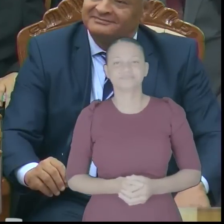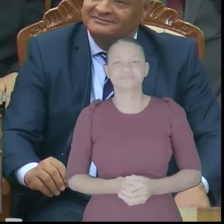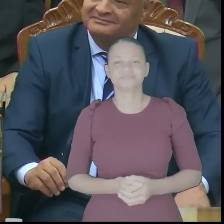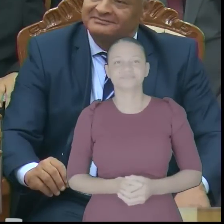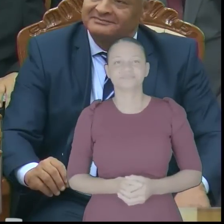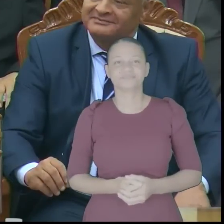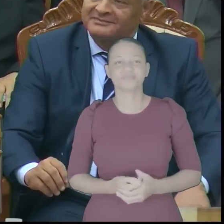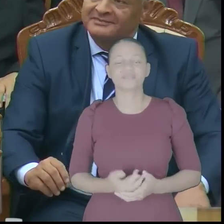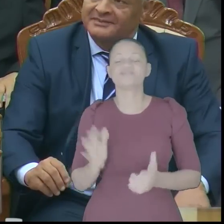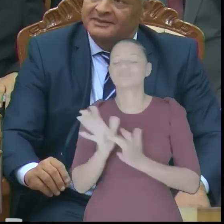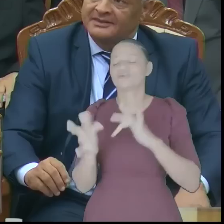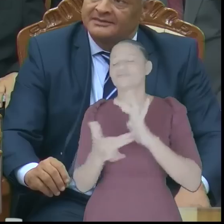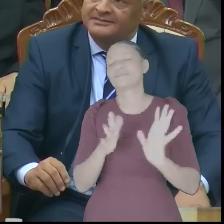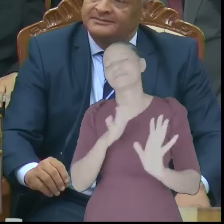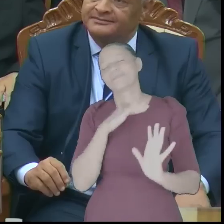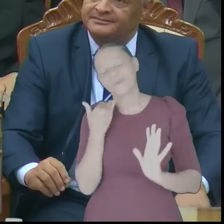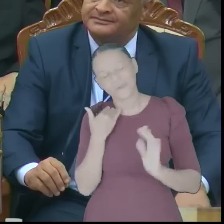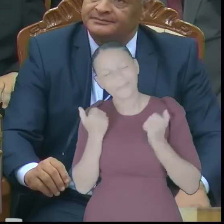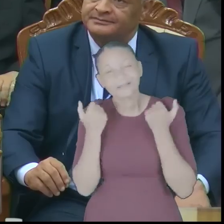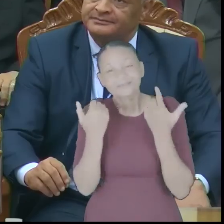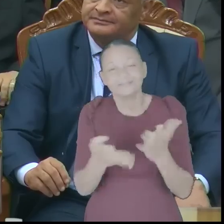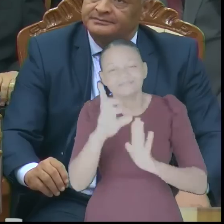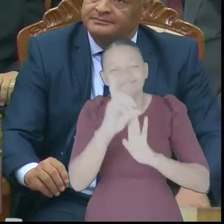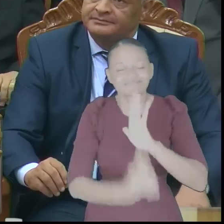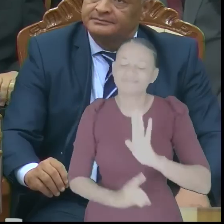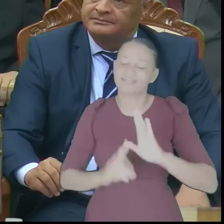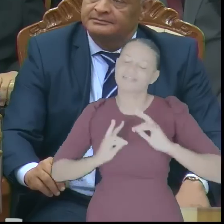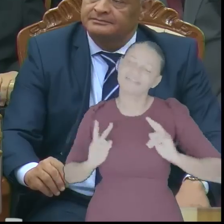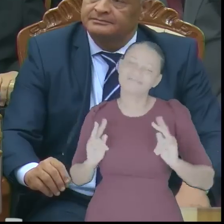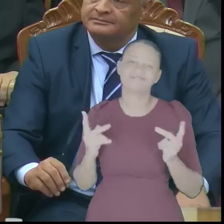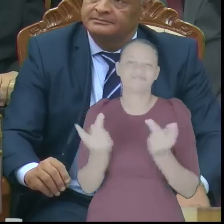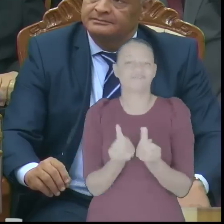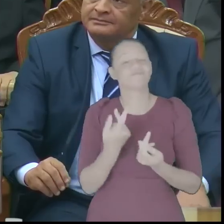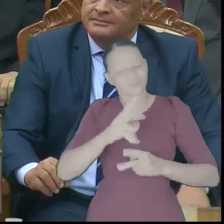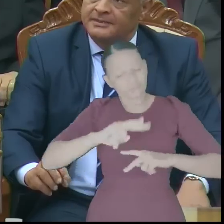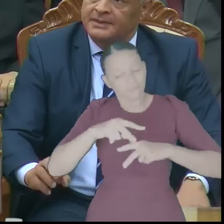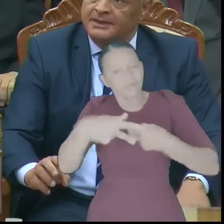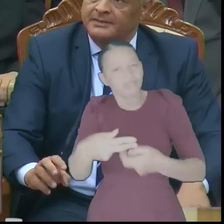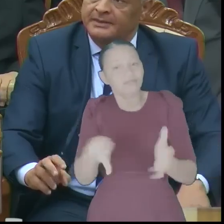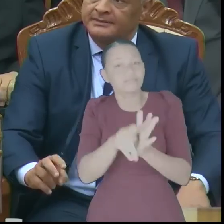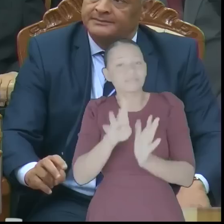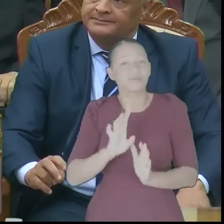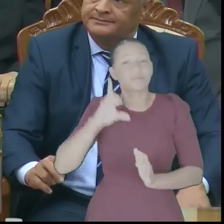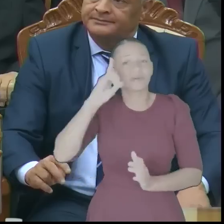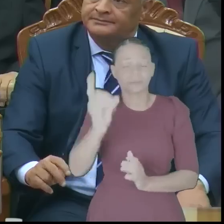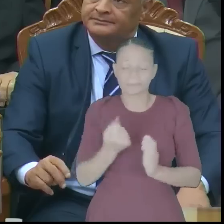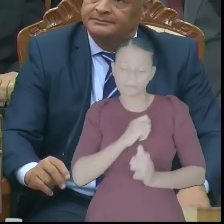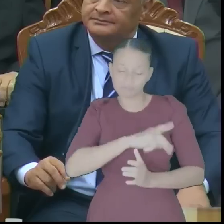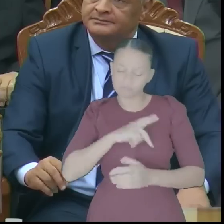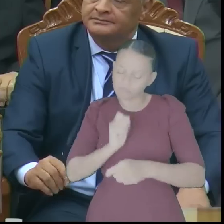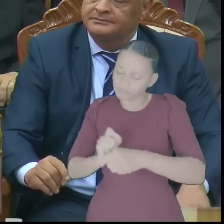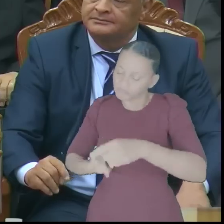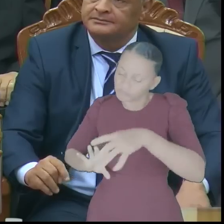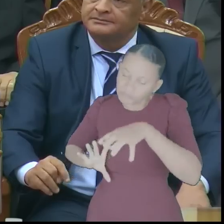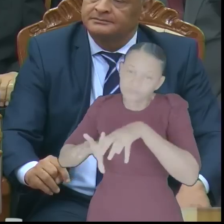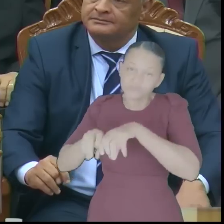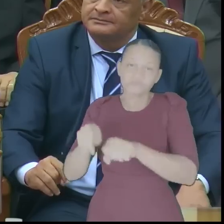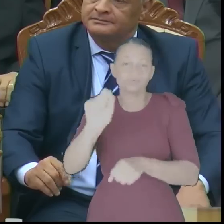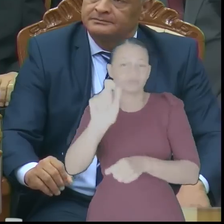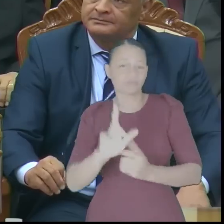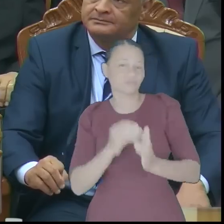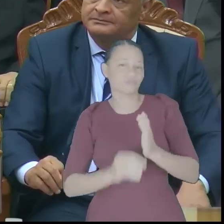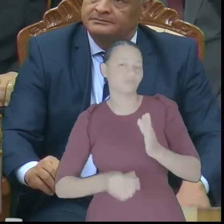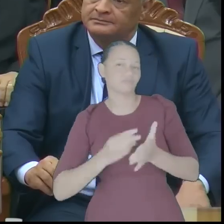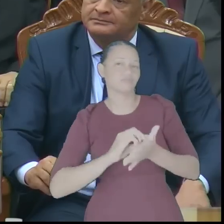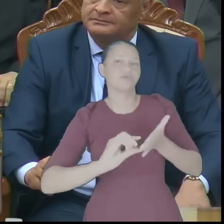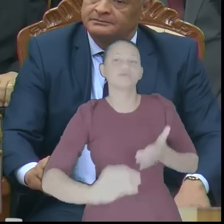Ele morreu para te dar direito à herança. Você é herdeiro de Deus. Agora, Paulo escrevendo aos Gálatas, no capítulo de número 3 e no